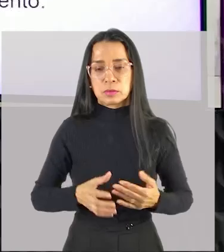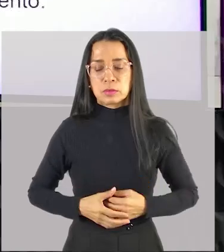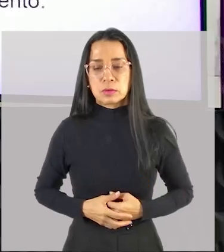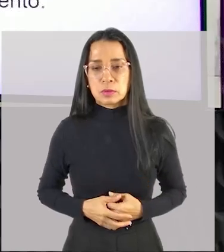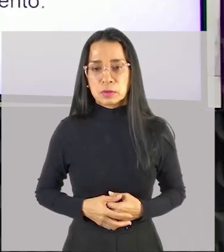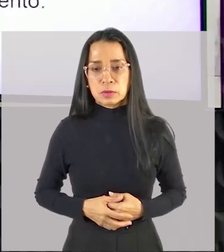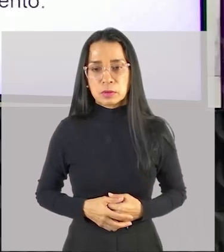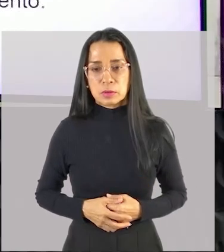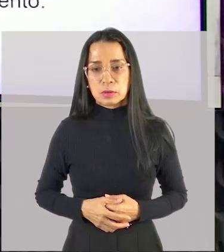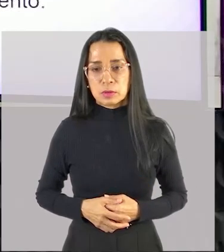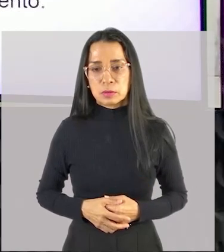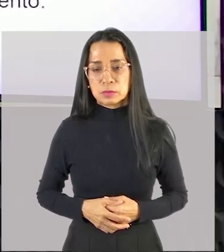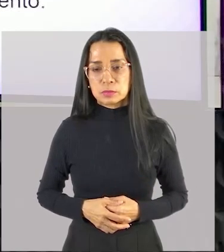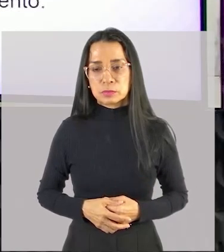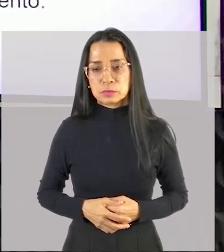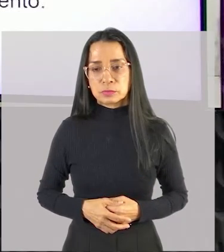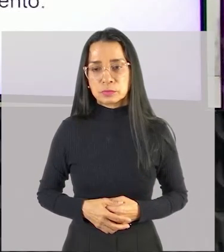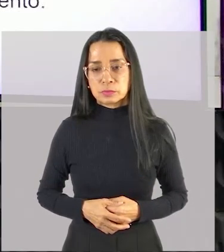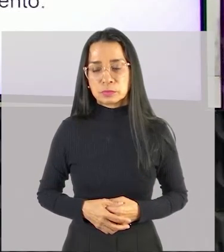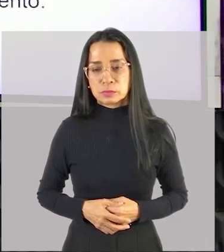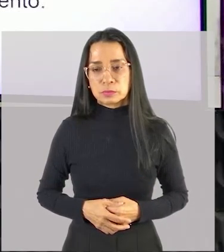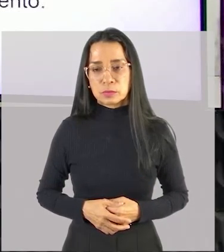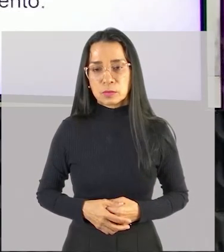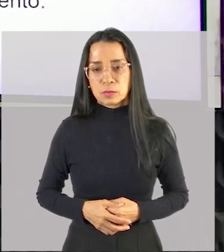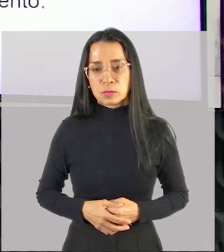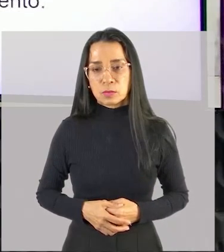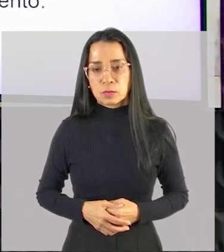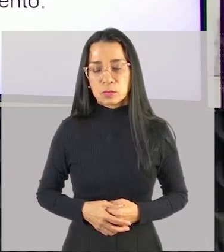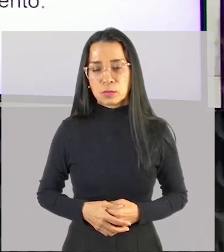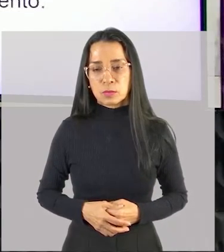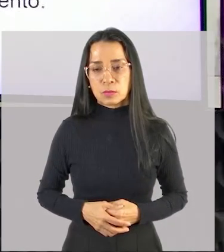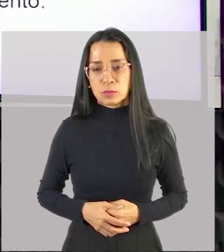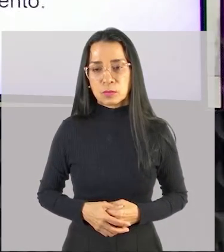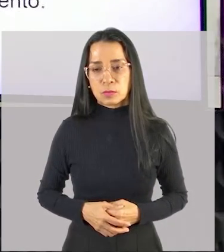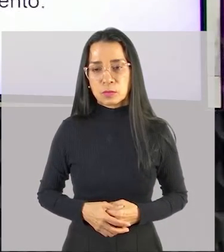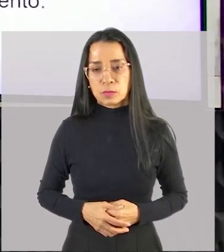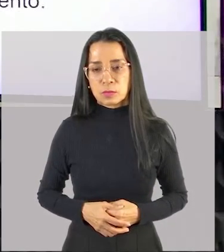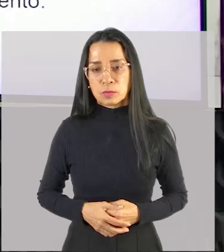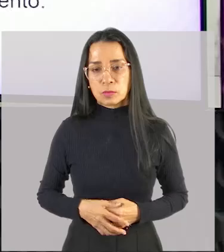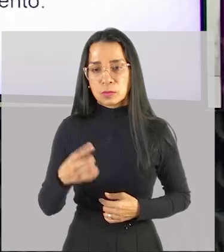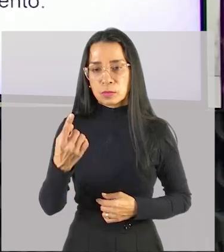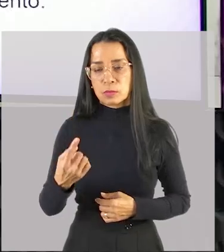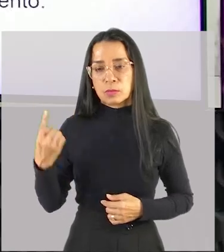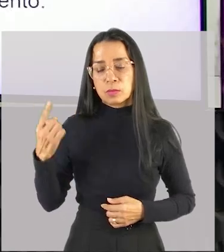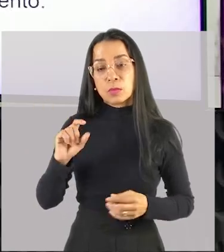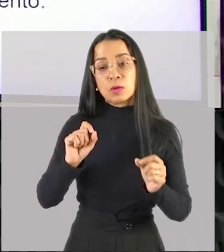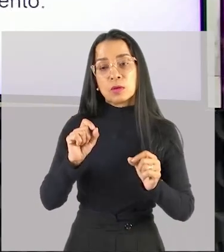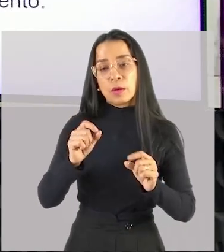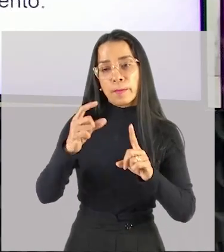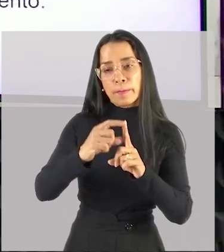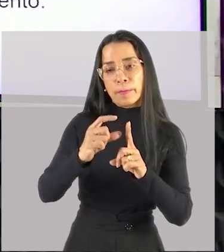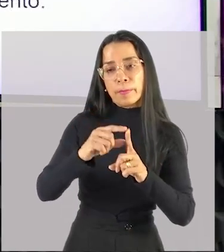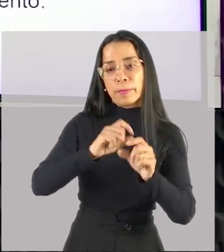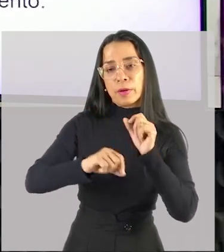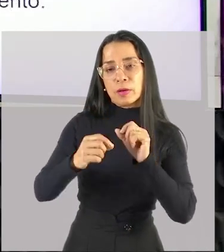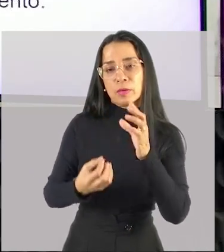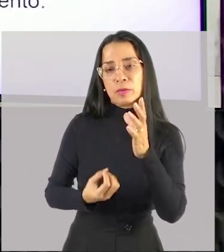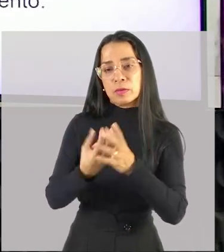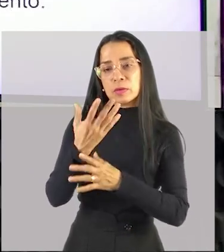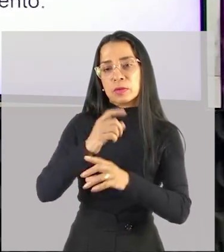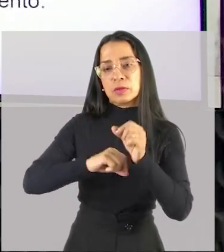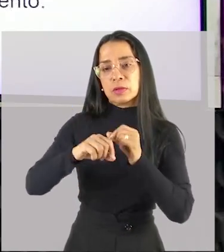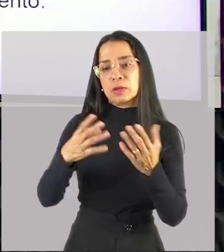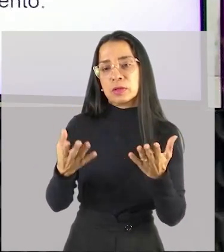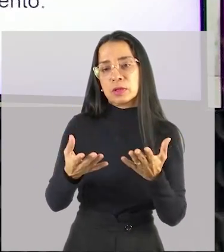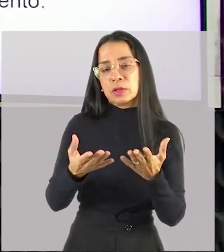existe, beleza? Com efeito, continuando, essa palavra designa uma coisa de tal ordem que não podemos conceber nada que